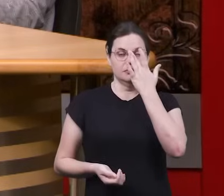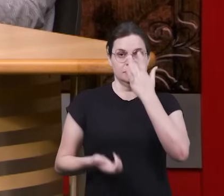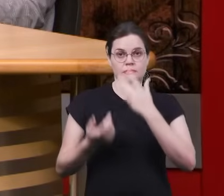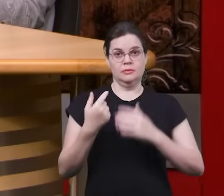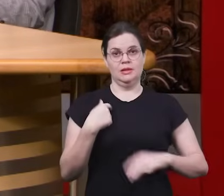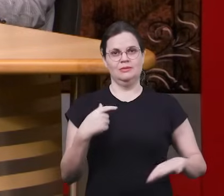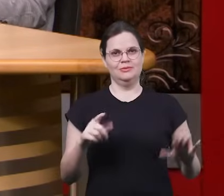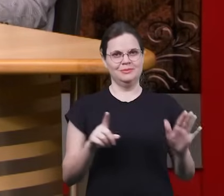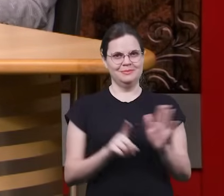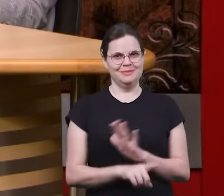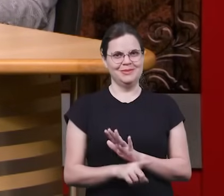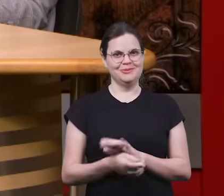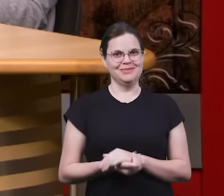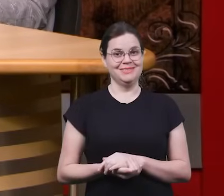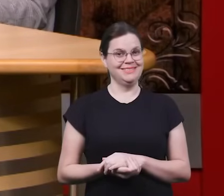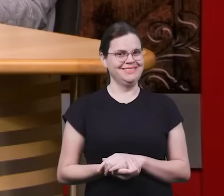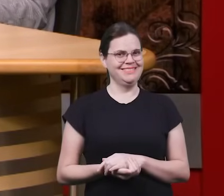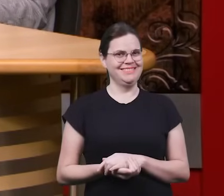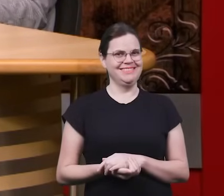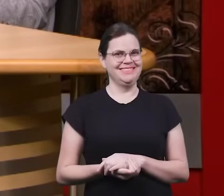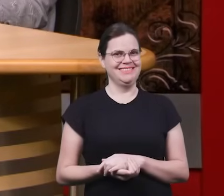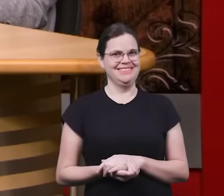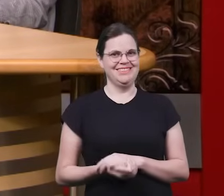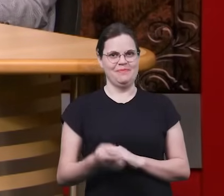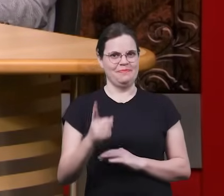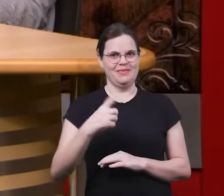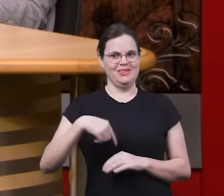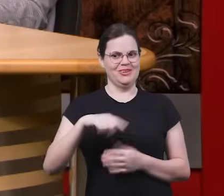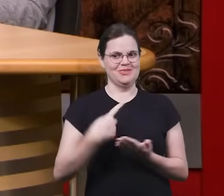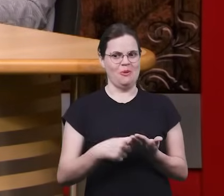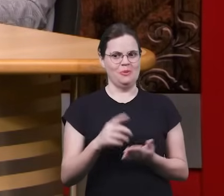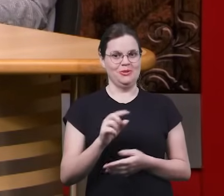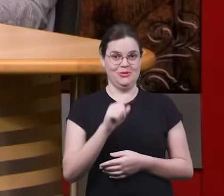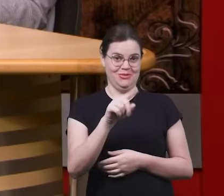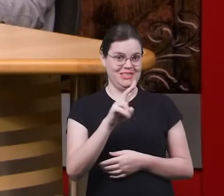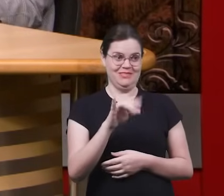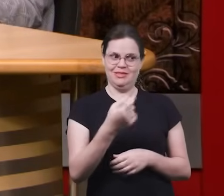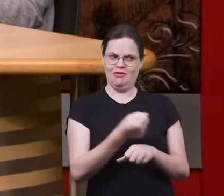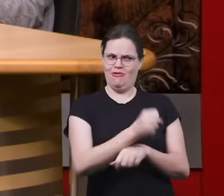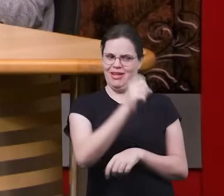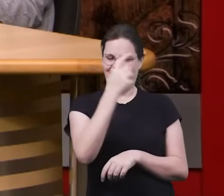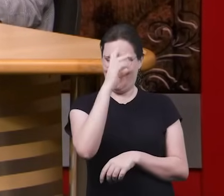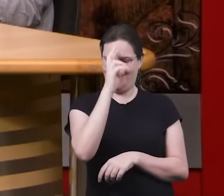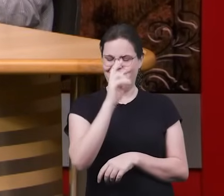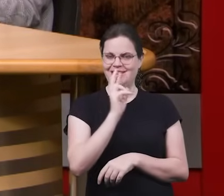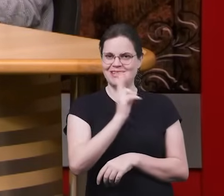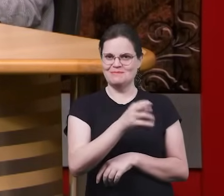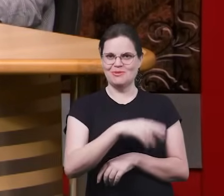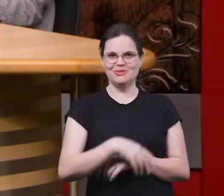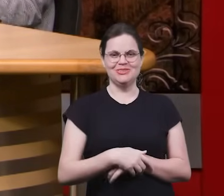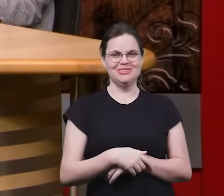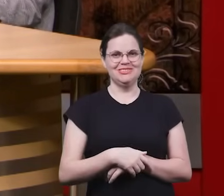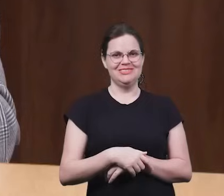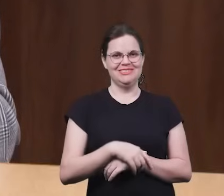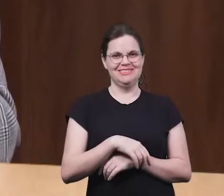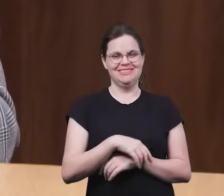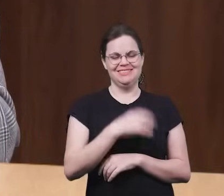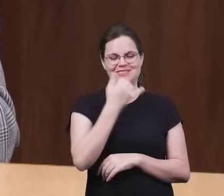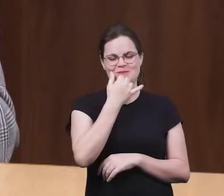vou fazer uma pergunta aqui. Nós não combinamos antes, você agora vai ter que se virar. Então,